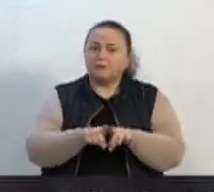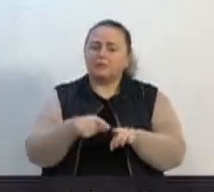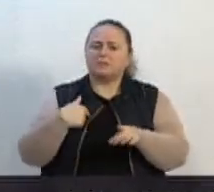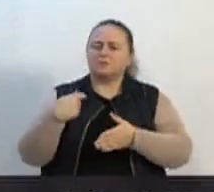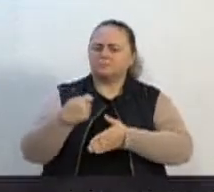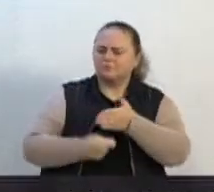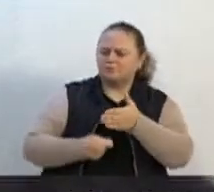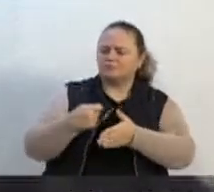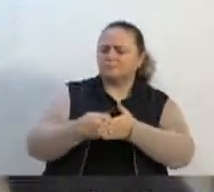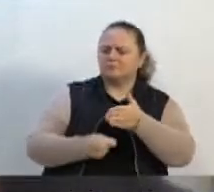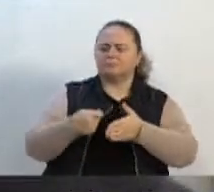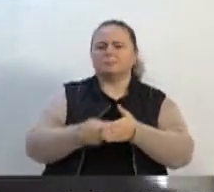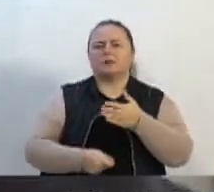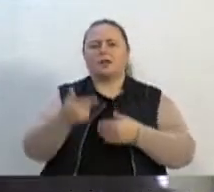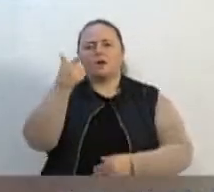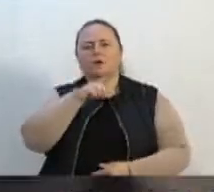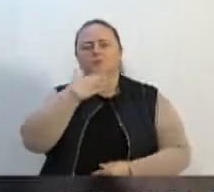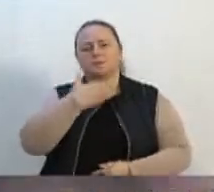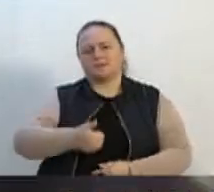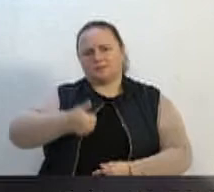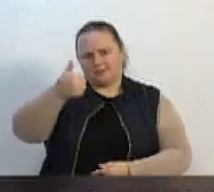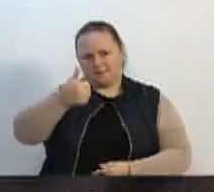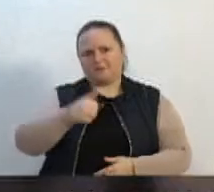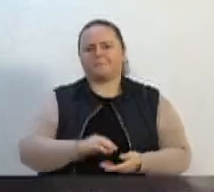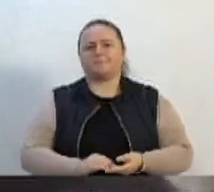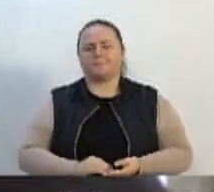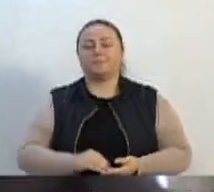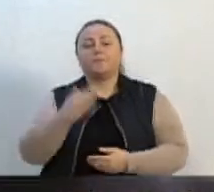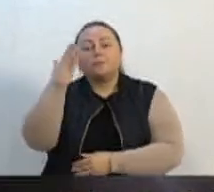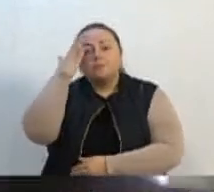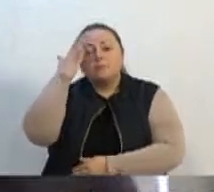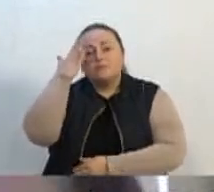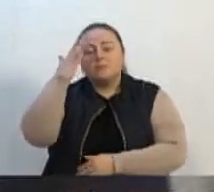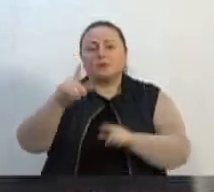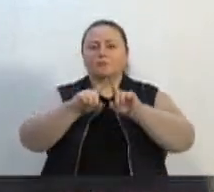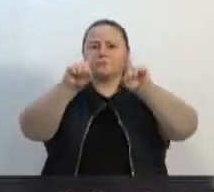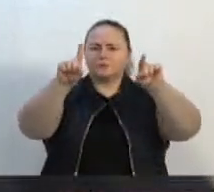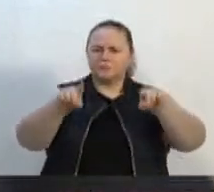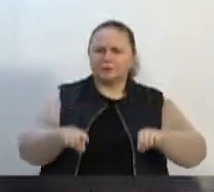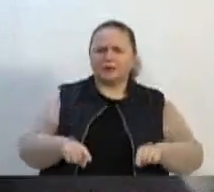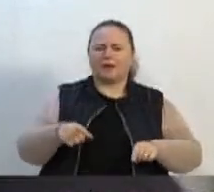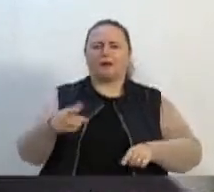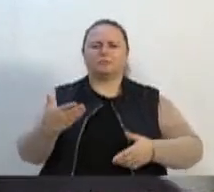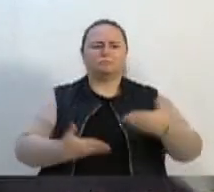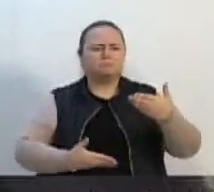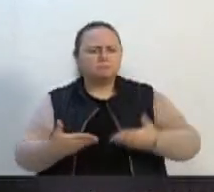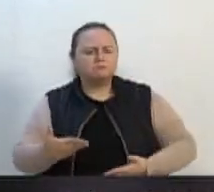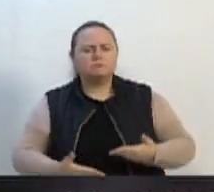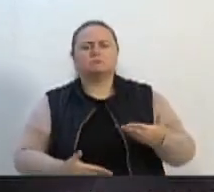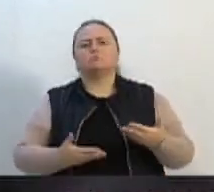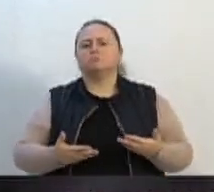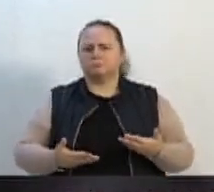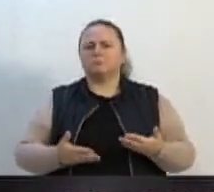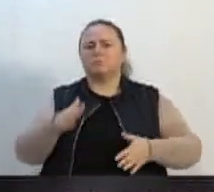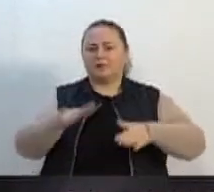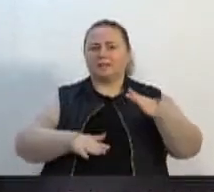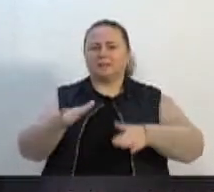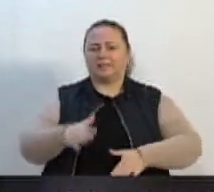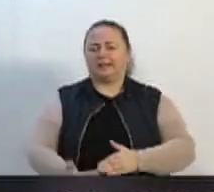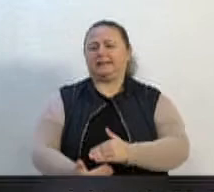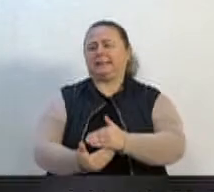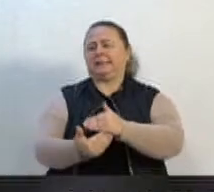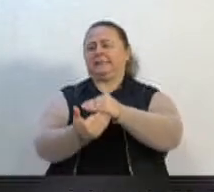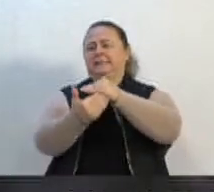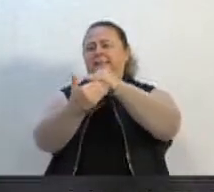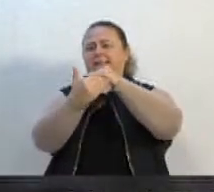muito para aumentar, e sei que muitas vezes os funcionários e servidores levam, na verdade, desaforos, inclusive, mas que estão